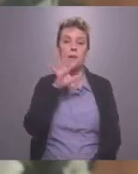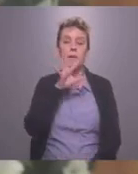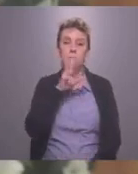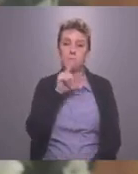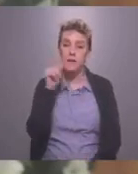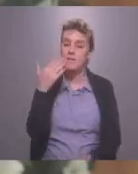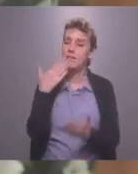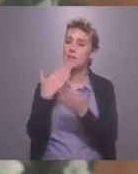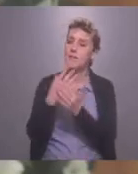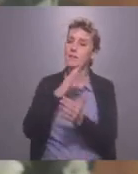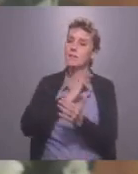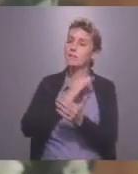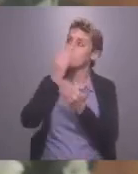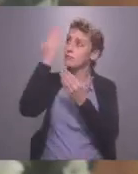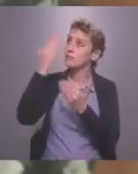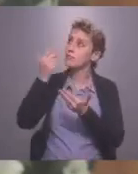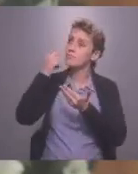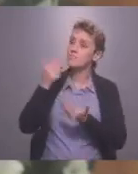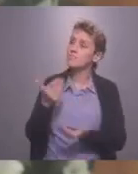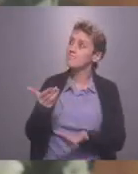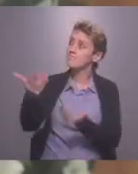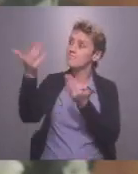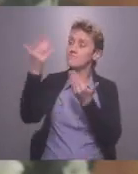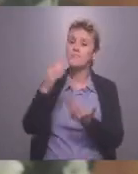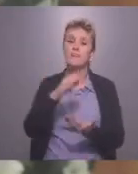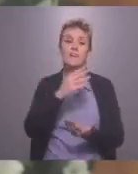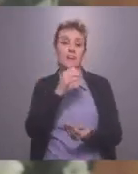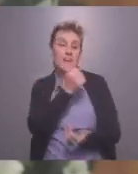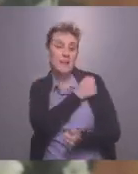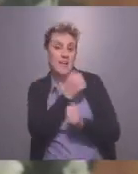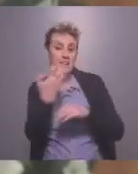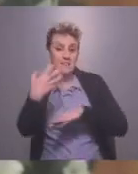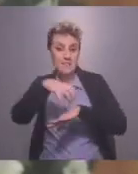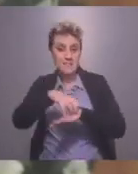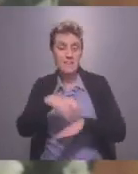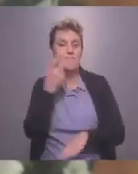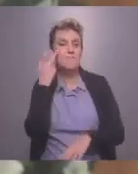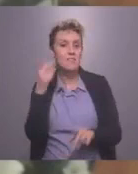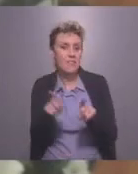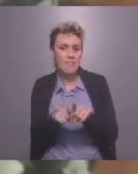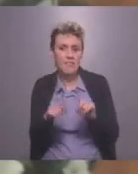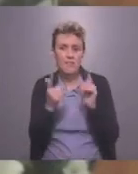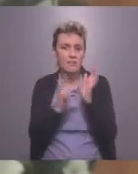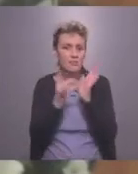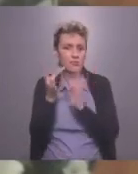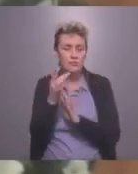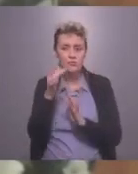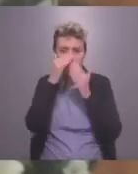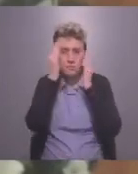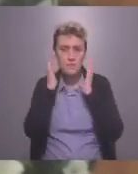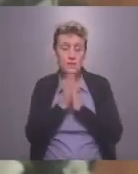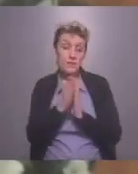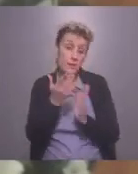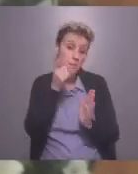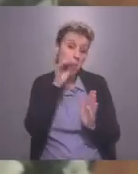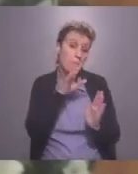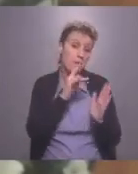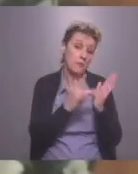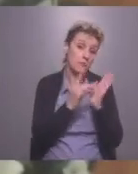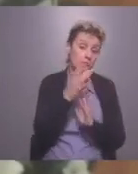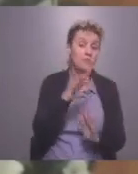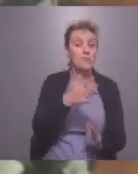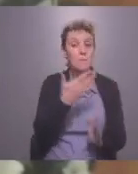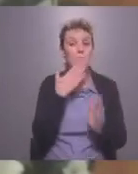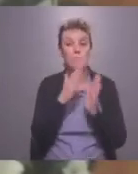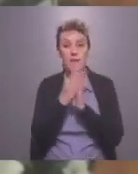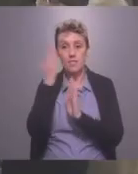ao Senhor os seus filhos, os seus lares, as suas vidas, como Jesus e Maria, pais de Jesus, oremos,